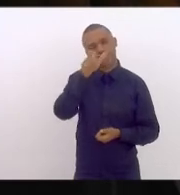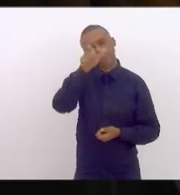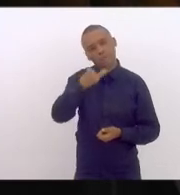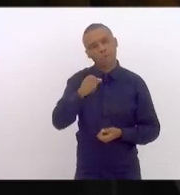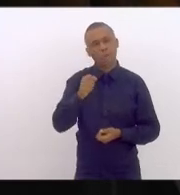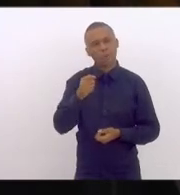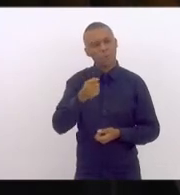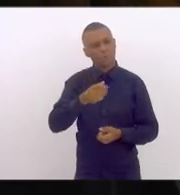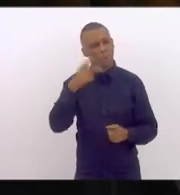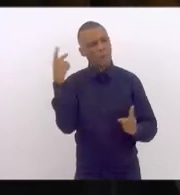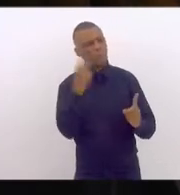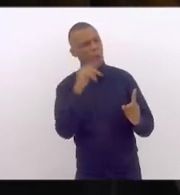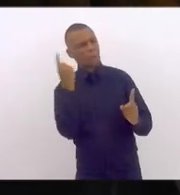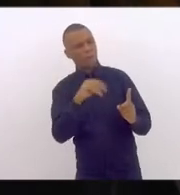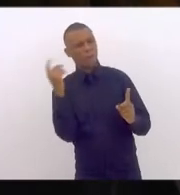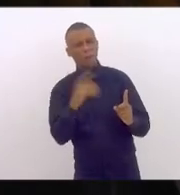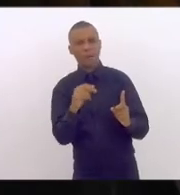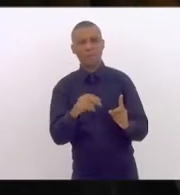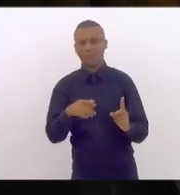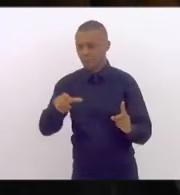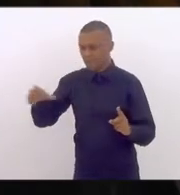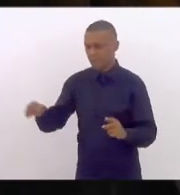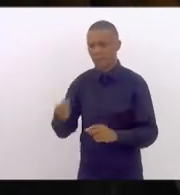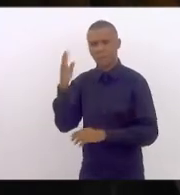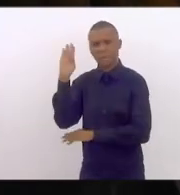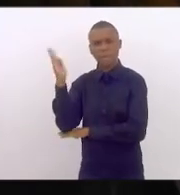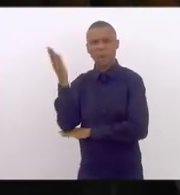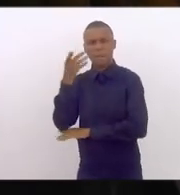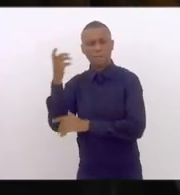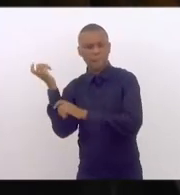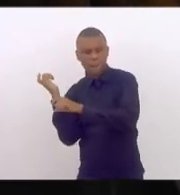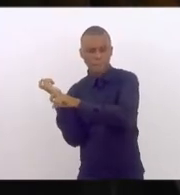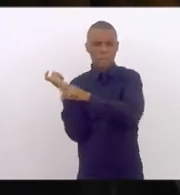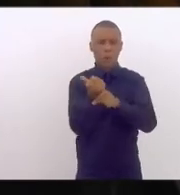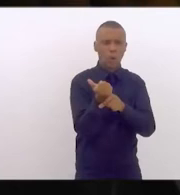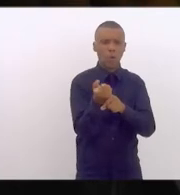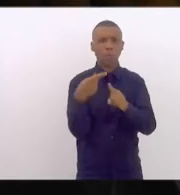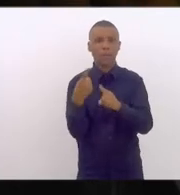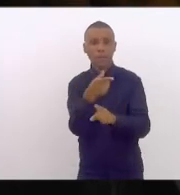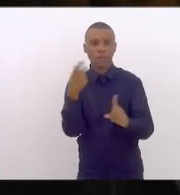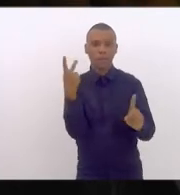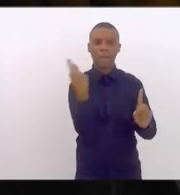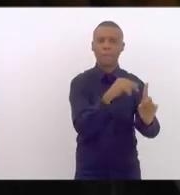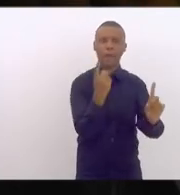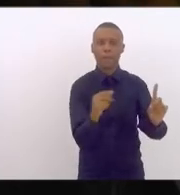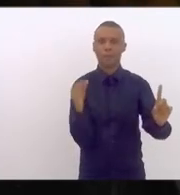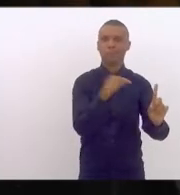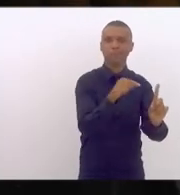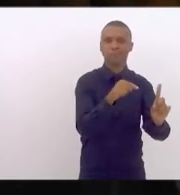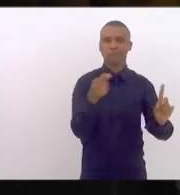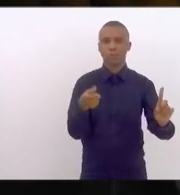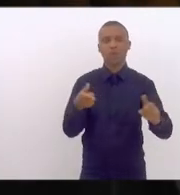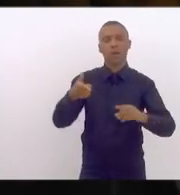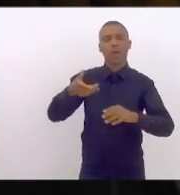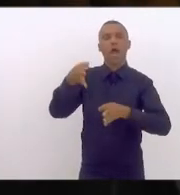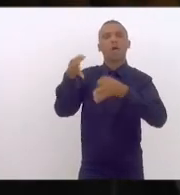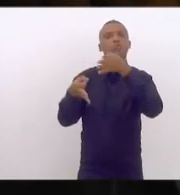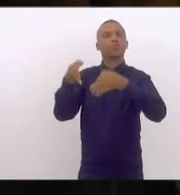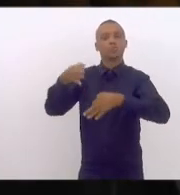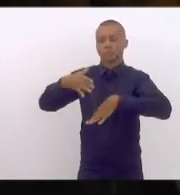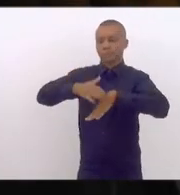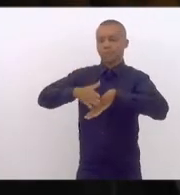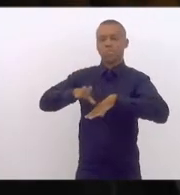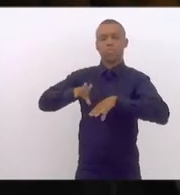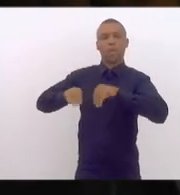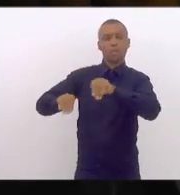maltratar outra e você pega um porrete e vai dar na cabeça dele porque ele maltratou alguém isso é fazer justiça com as próprias